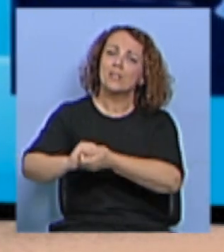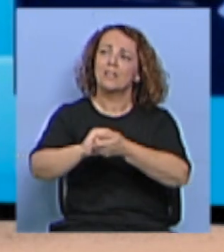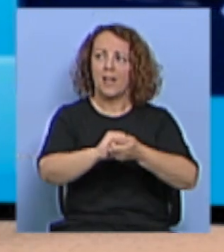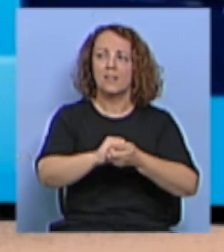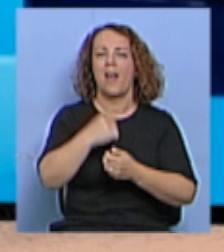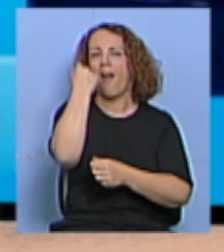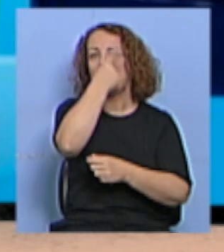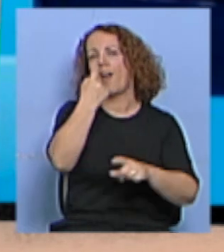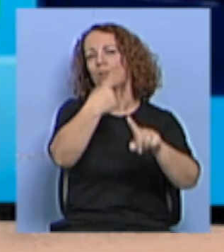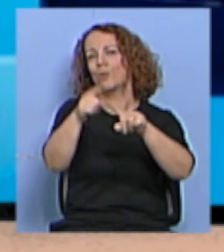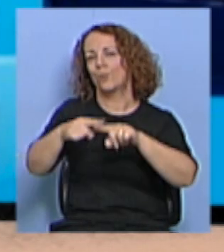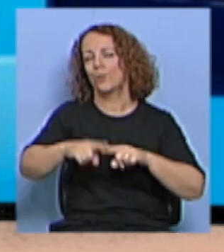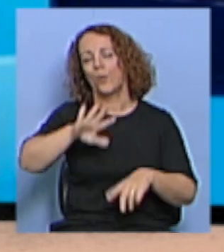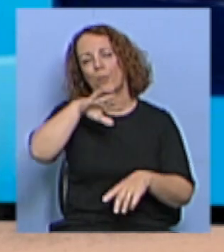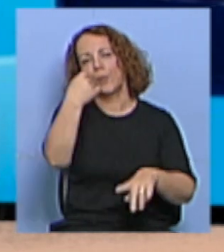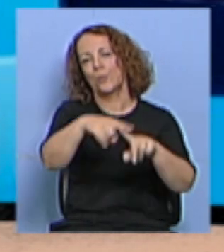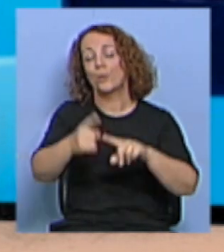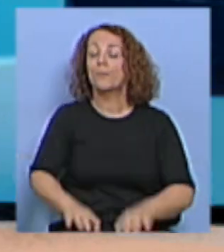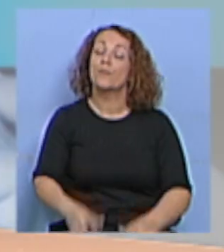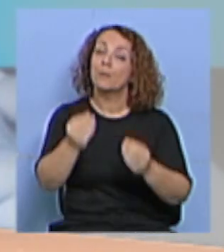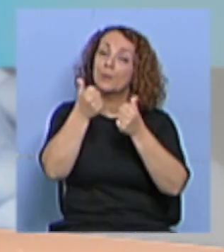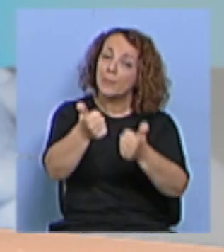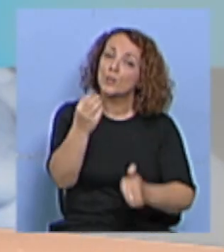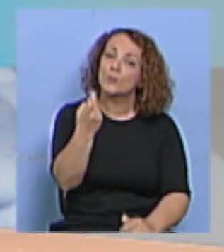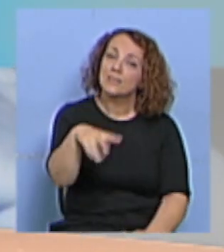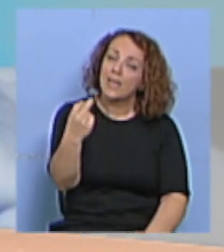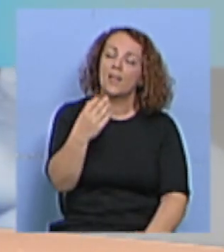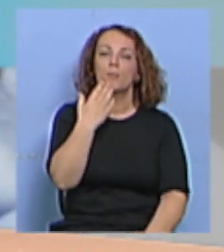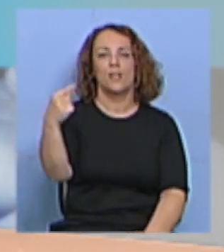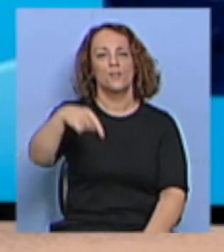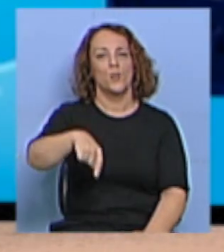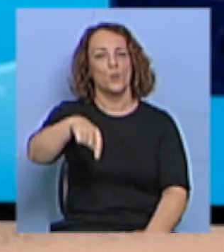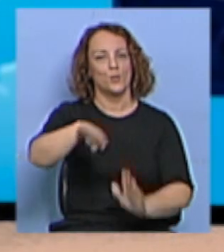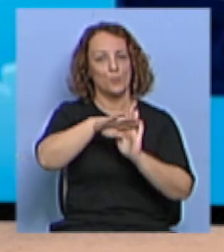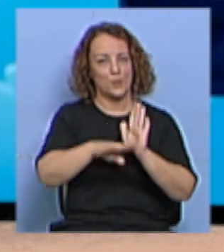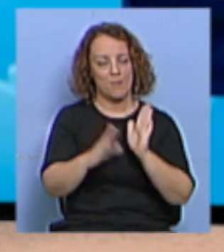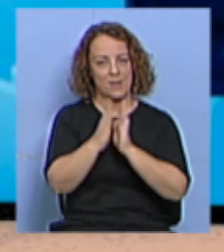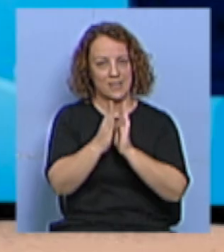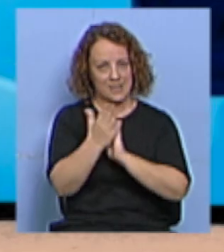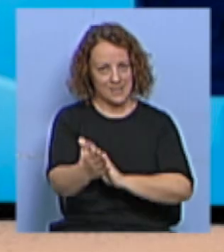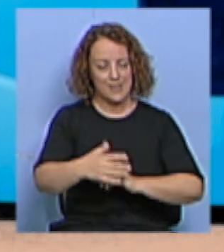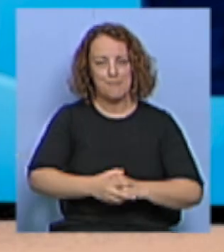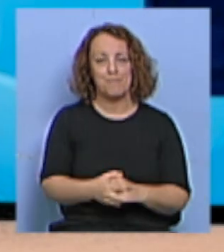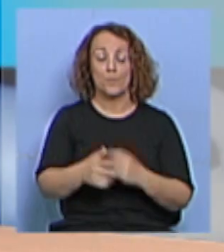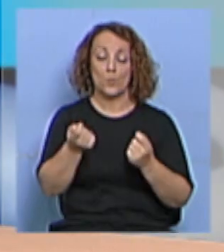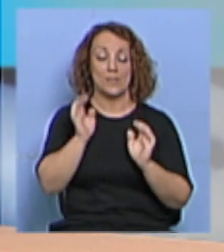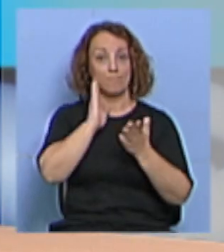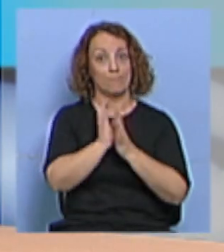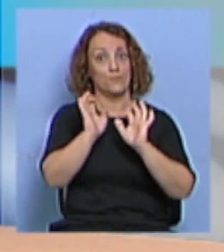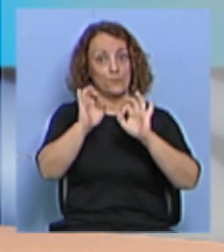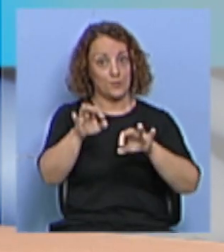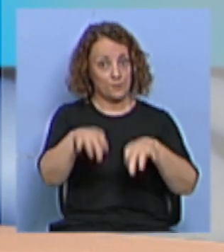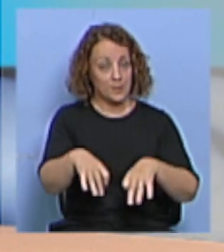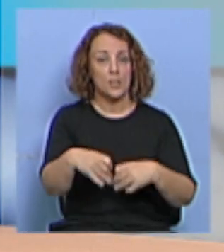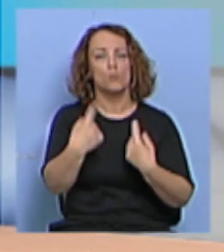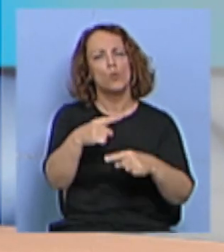muitos rostos e tem muitos talentos. Muito bem, Susana, muito obrigado por ter estado aqui no programa Eclésia. Por fim, apenas